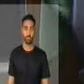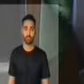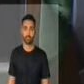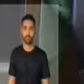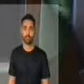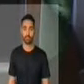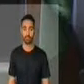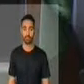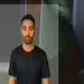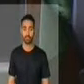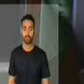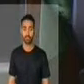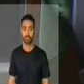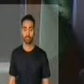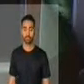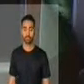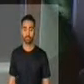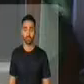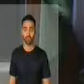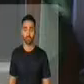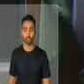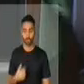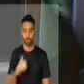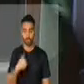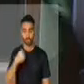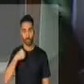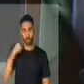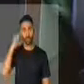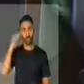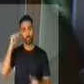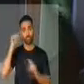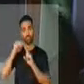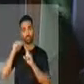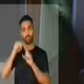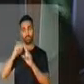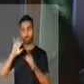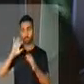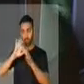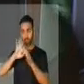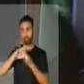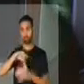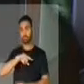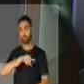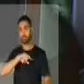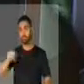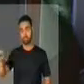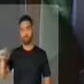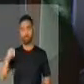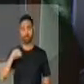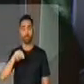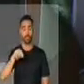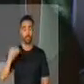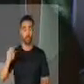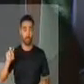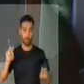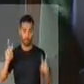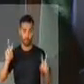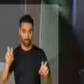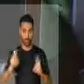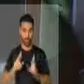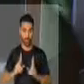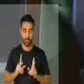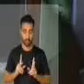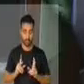presidente e nobre ministro, àqueles que afirmam que, em relação ao tema